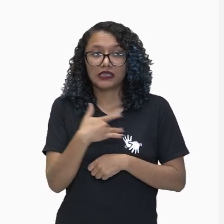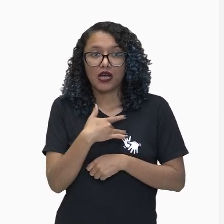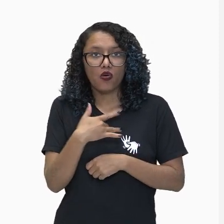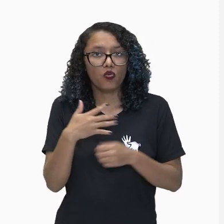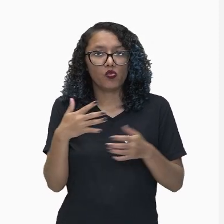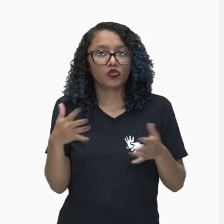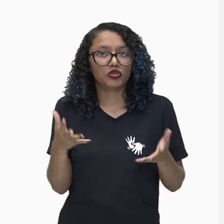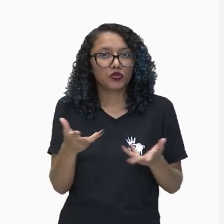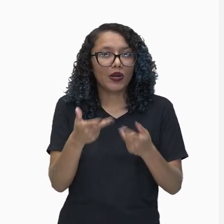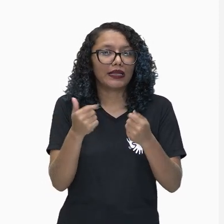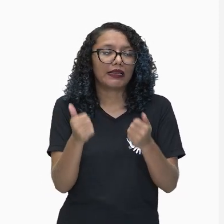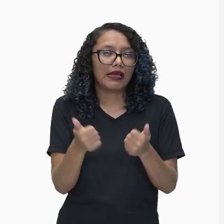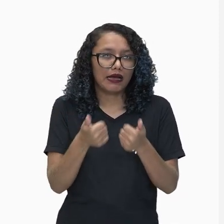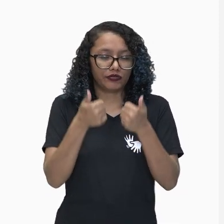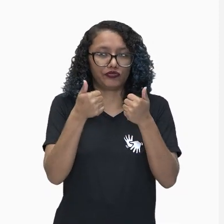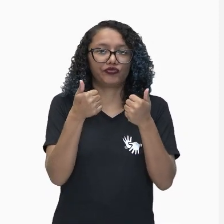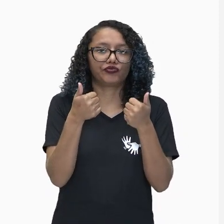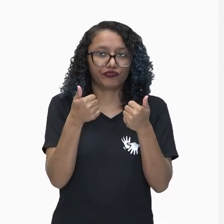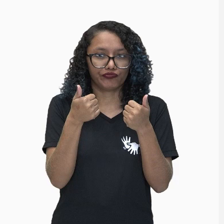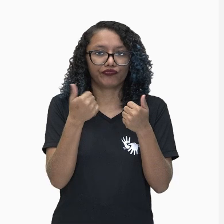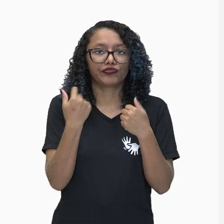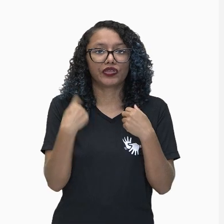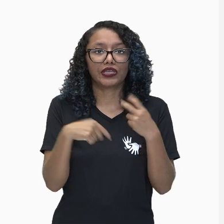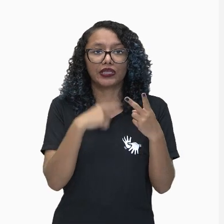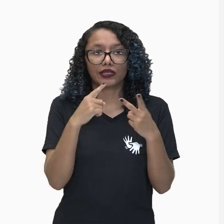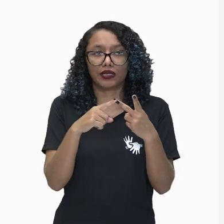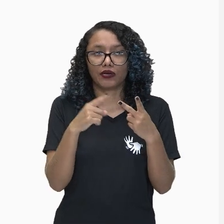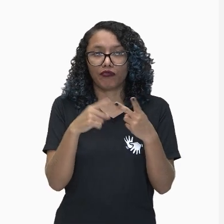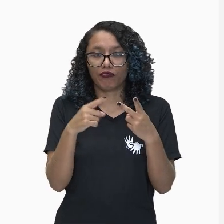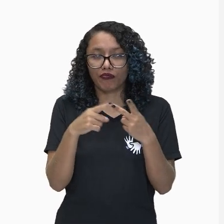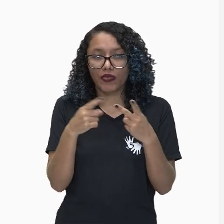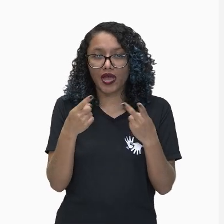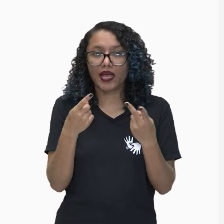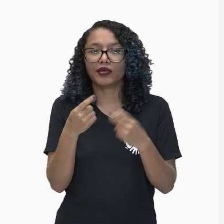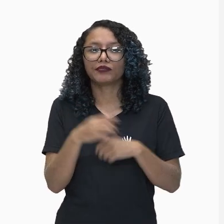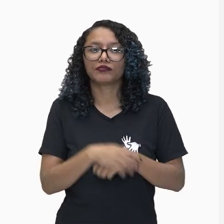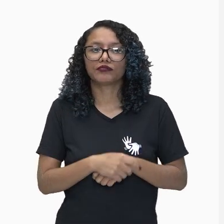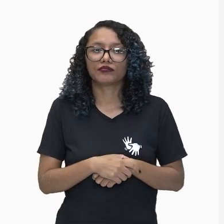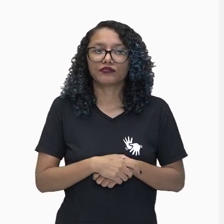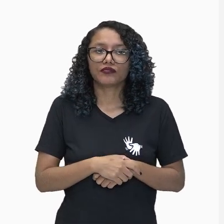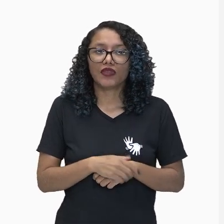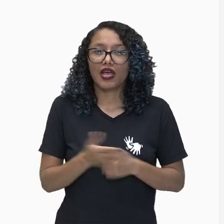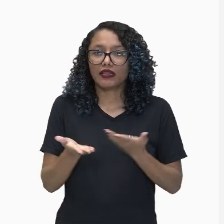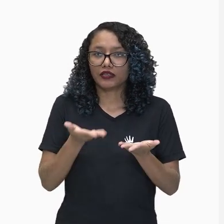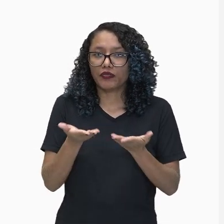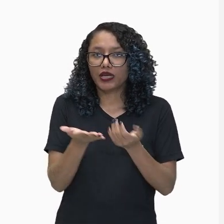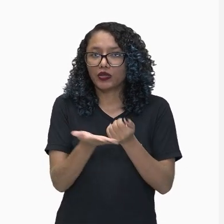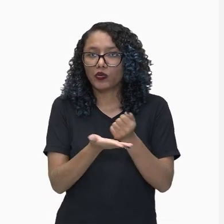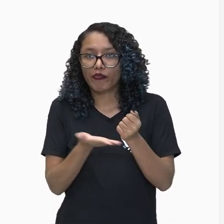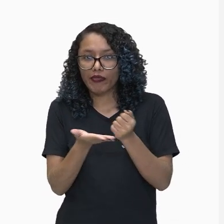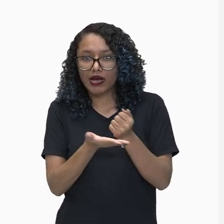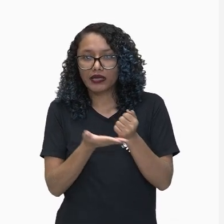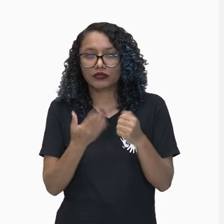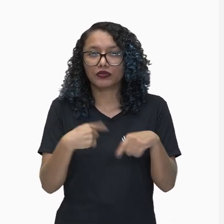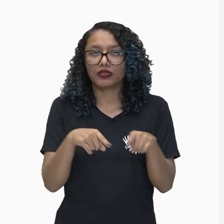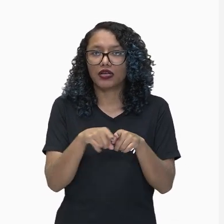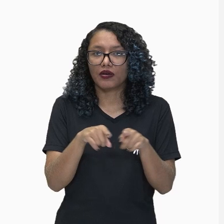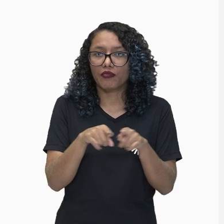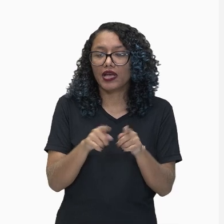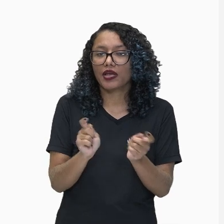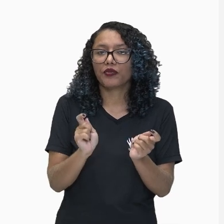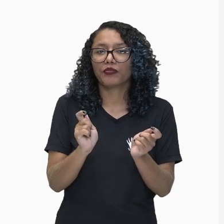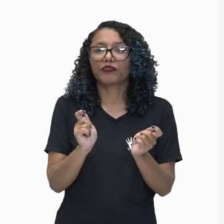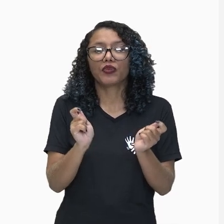condições de saúde e também no saneamento básico, que acabam reduzindo aí as taxas de